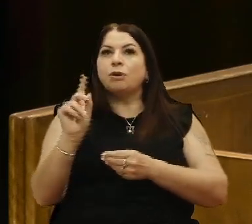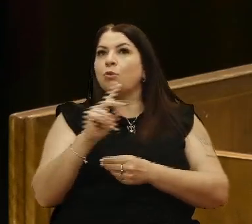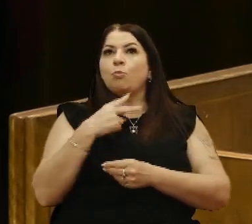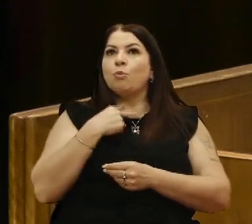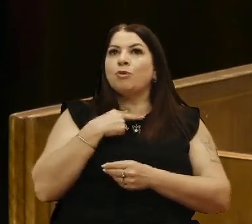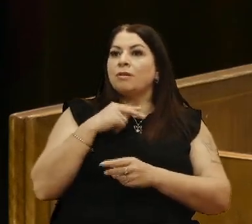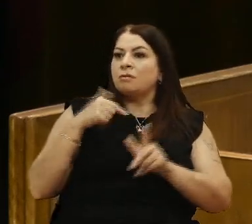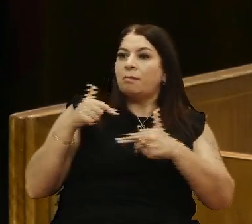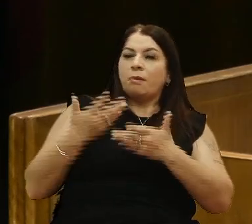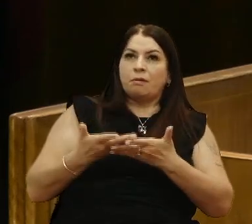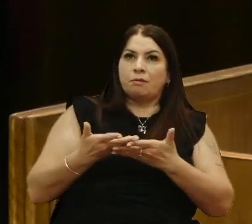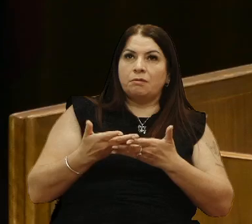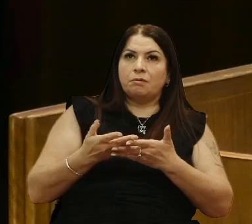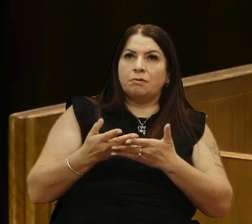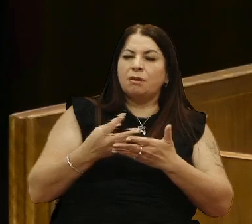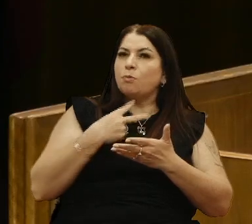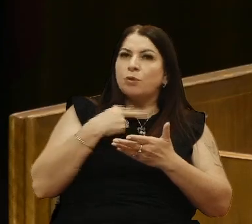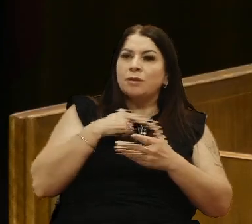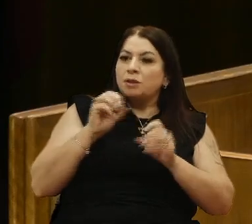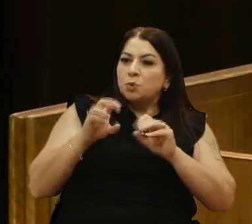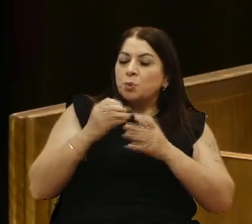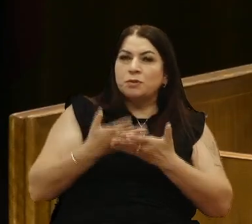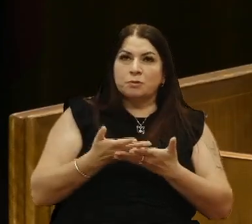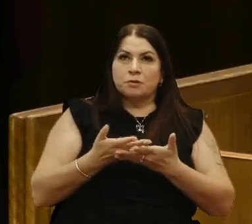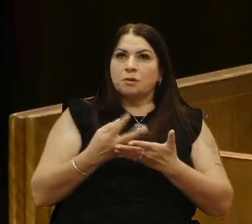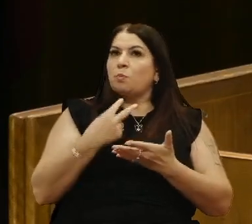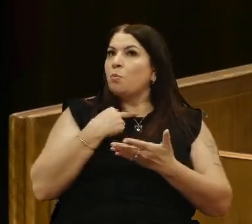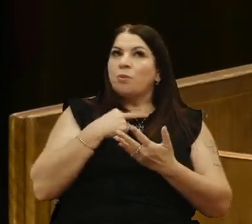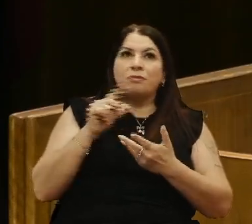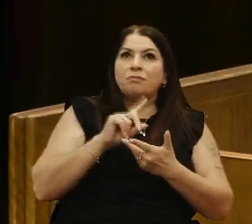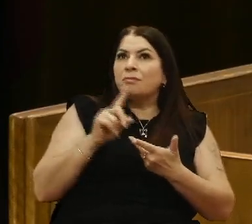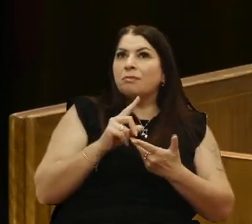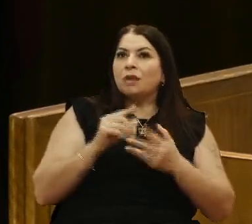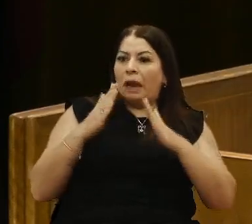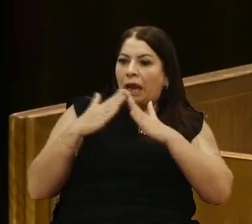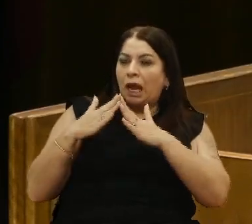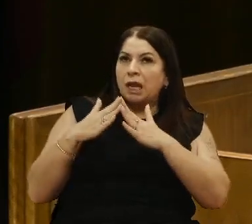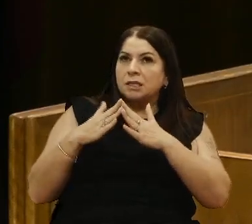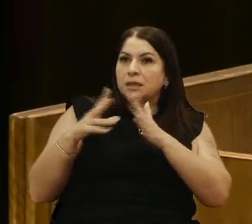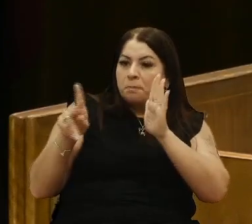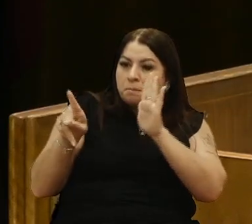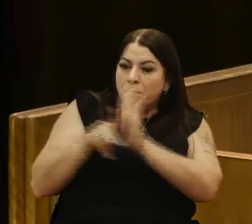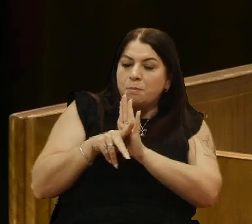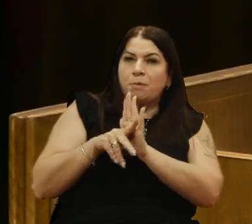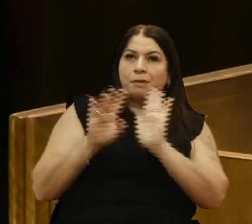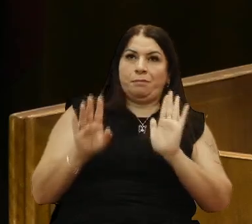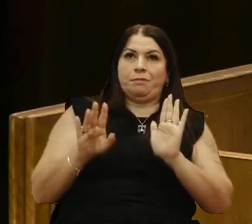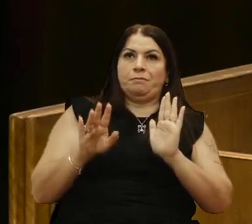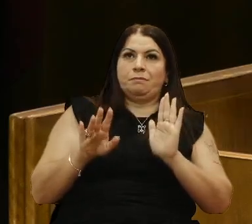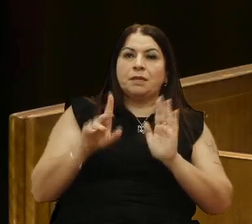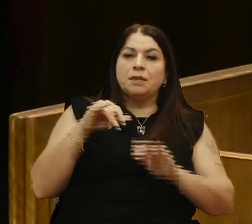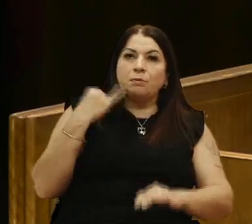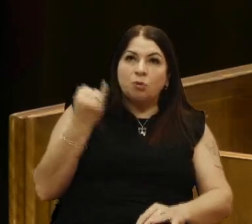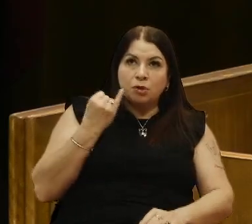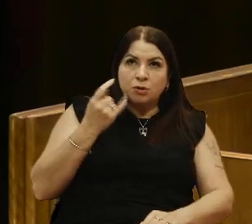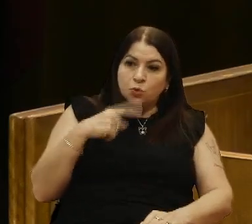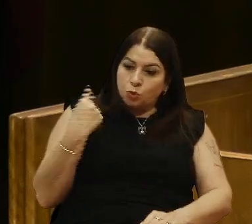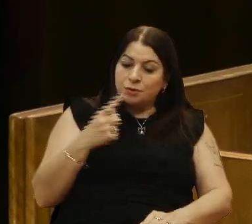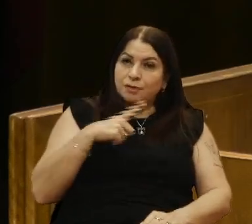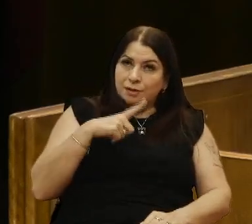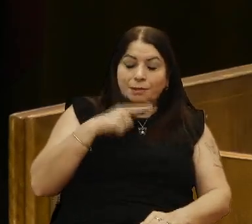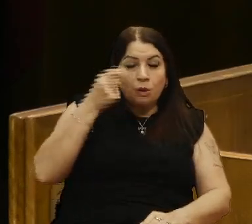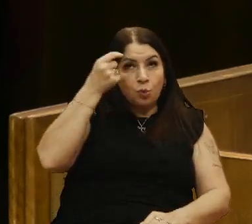ter trabalho, a não poder ter educação, a não poder ter moradia própria. E é importante nós termos